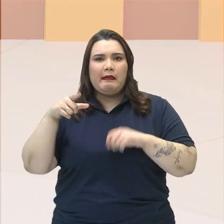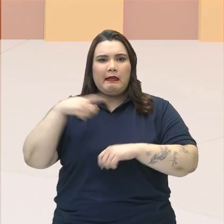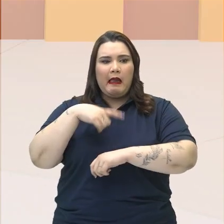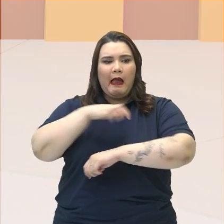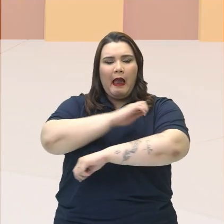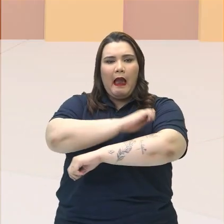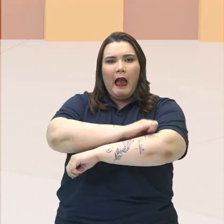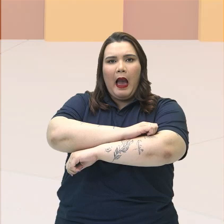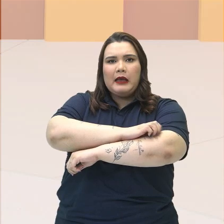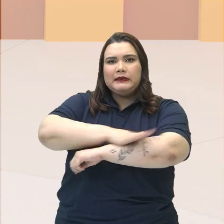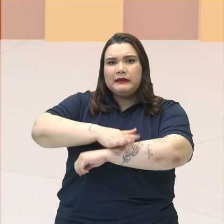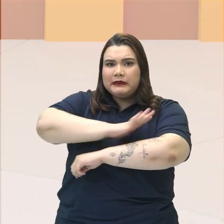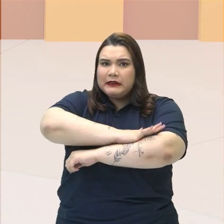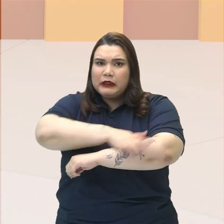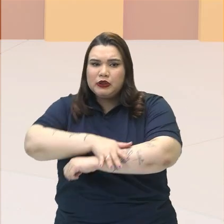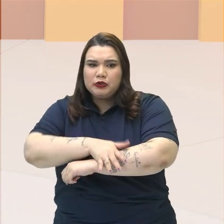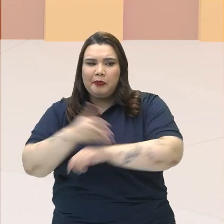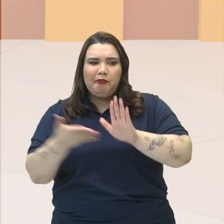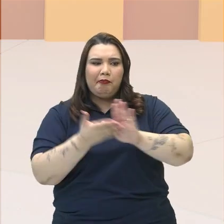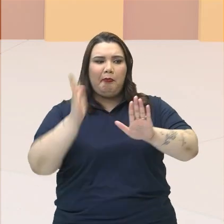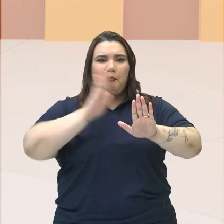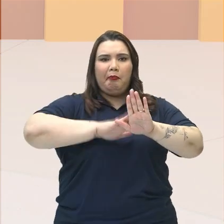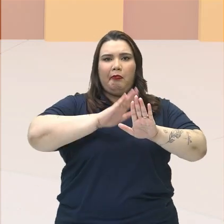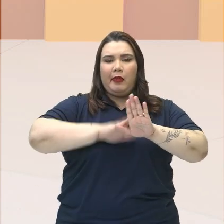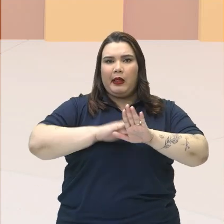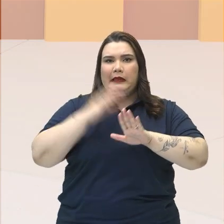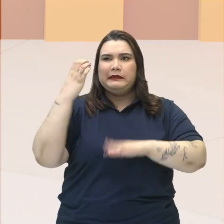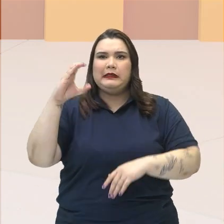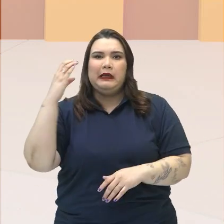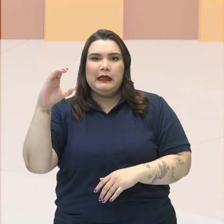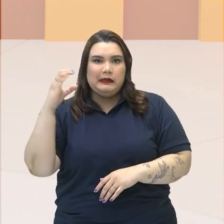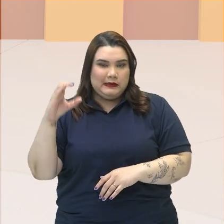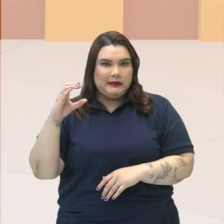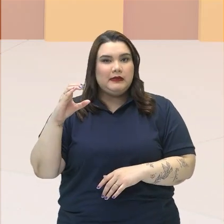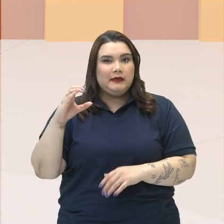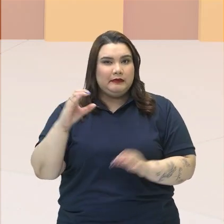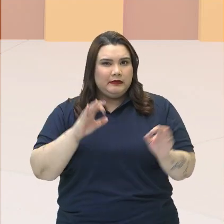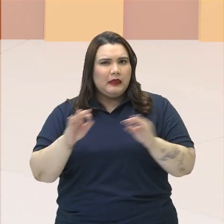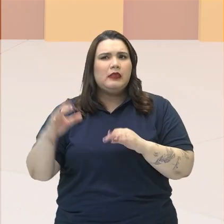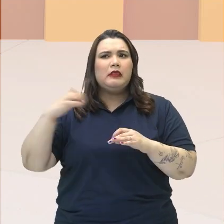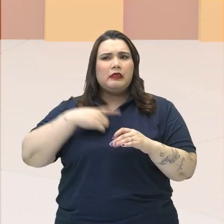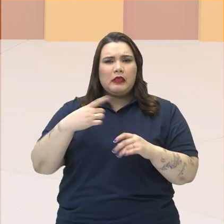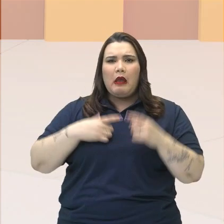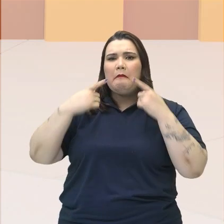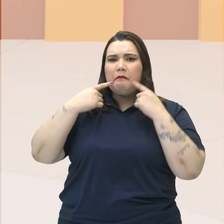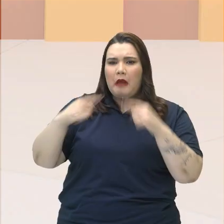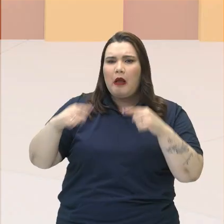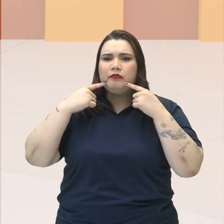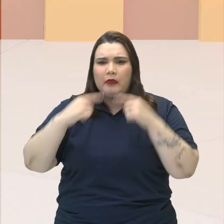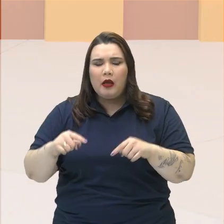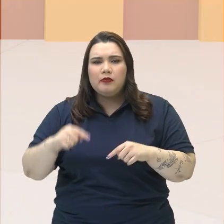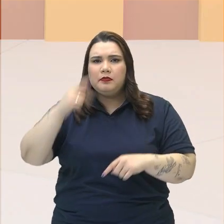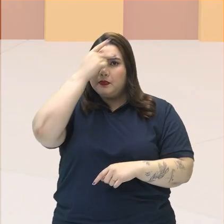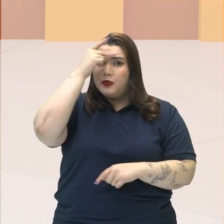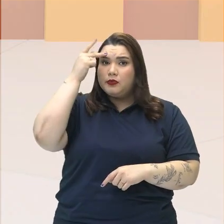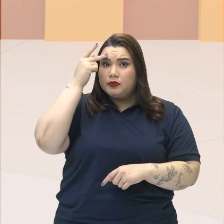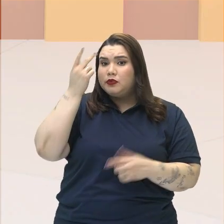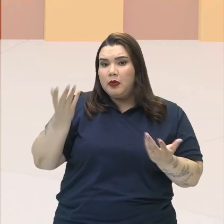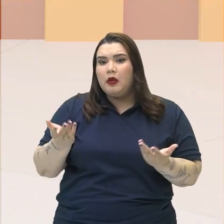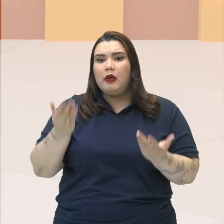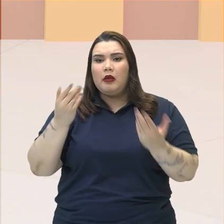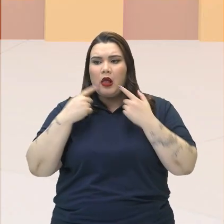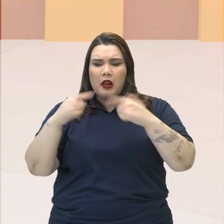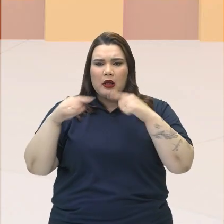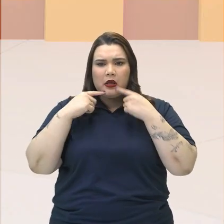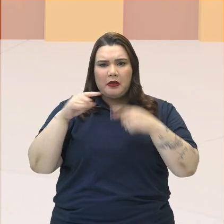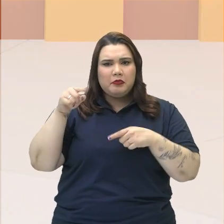de ciência, tá? Tiveram muitas críticas a essa teoria. Ainda bem que teve pessoas que pensaram, né, e